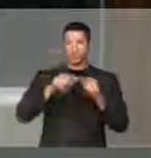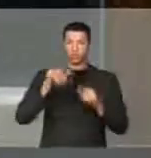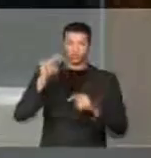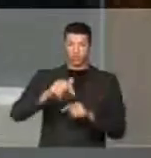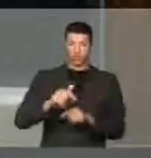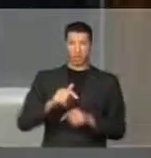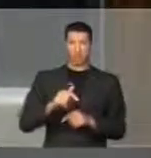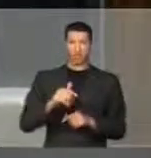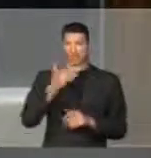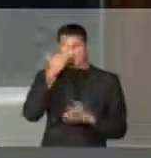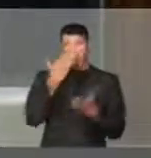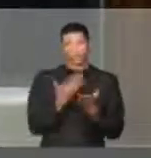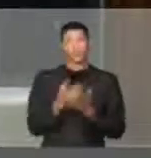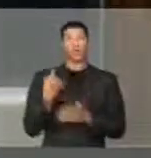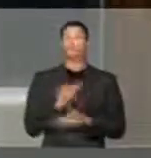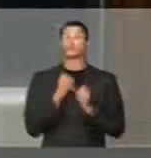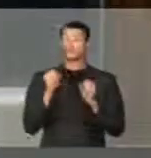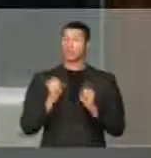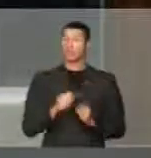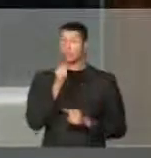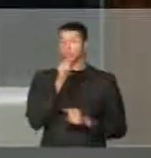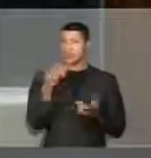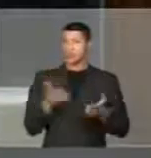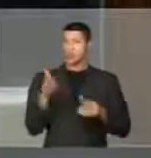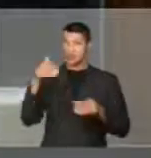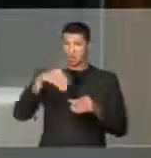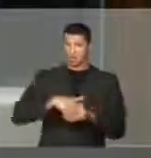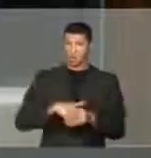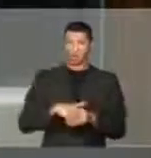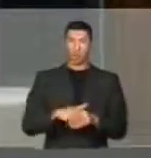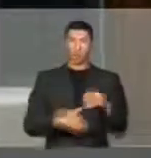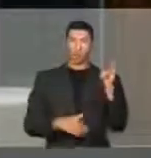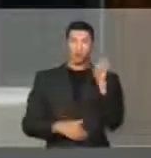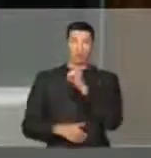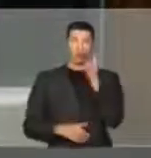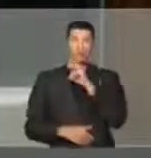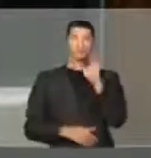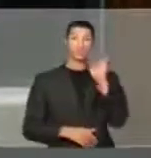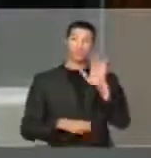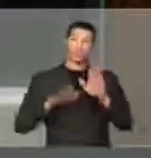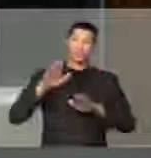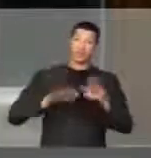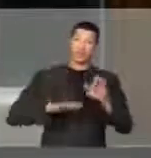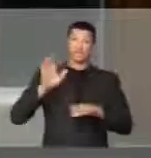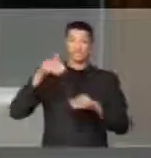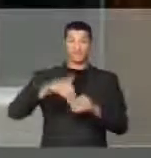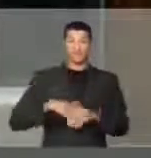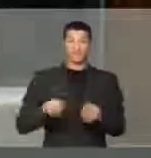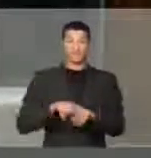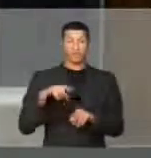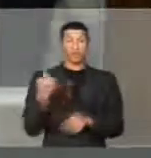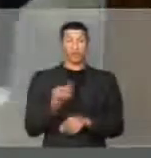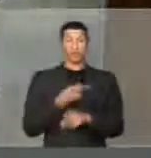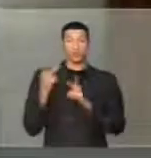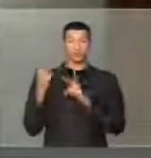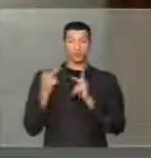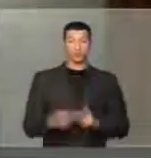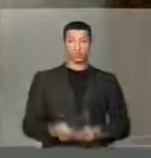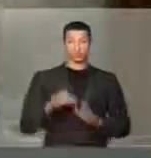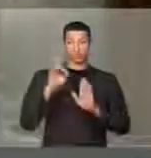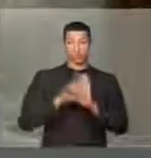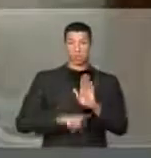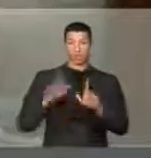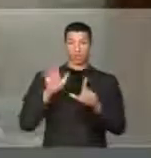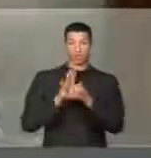aqui, acredito que a gente possa ainda hoje votar a urgência e, quem sabe, votar esse nosso projeto de